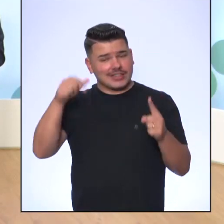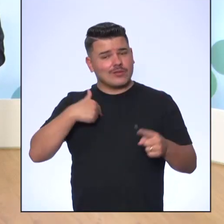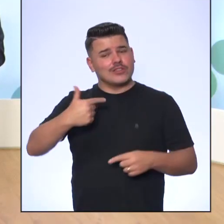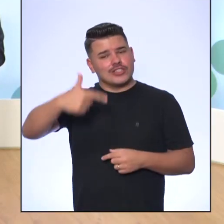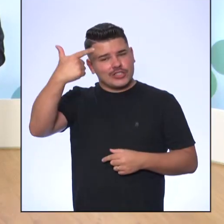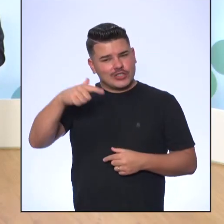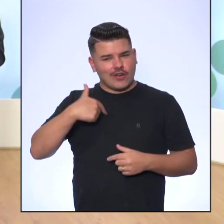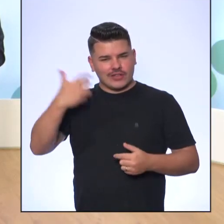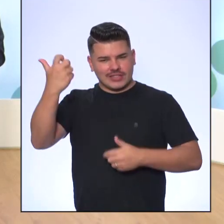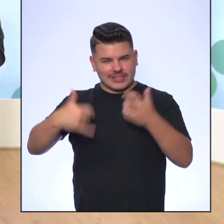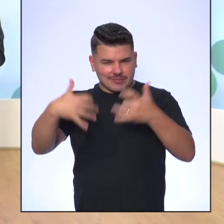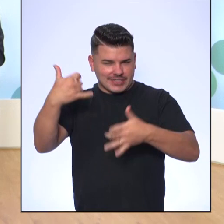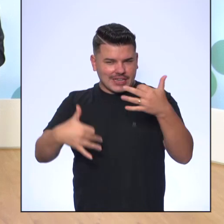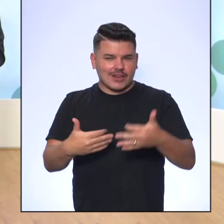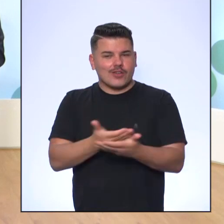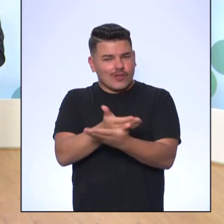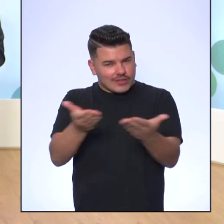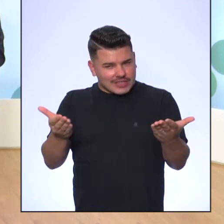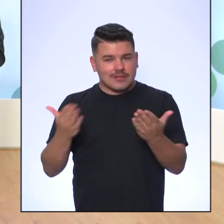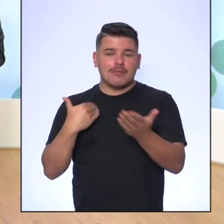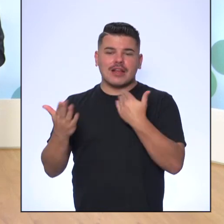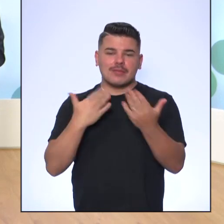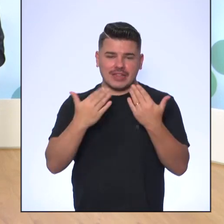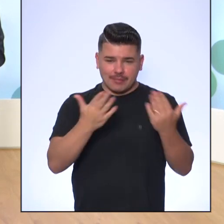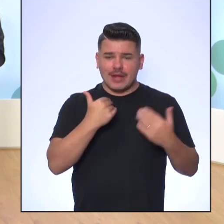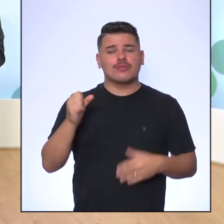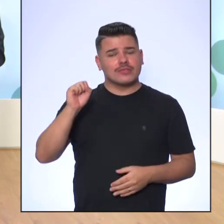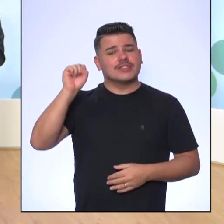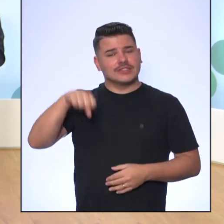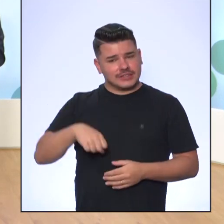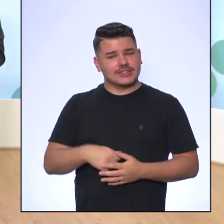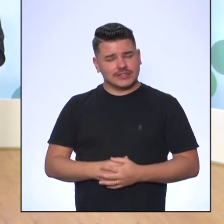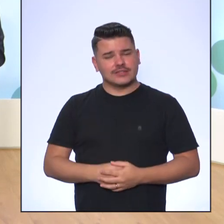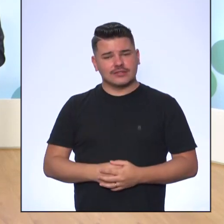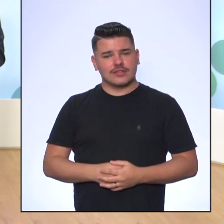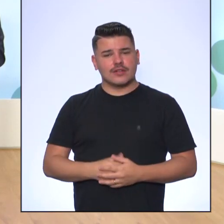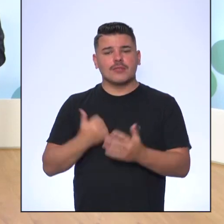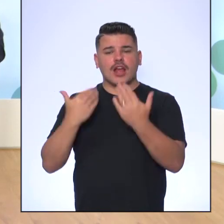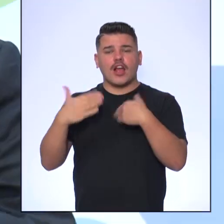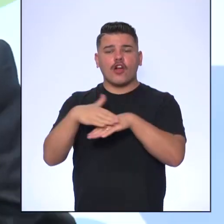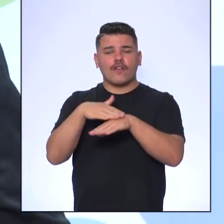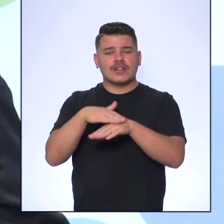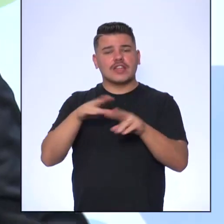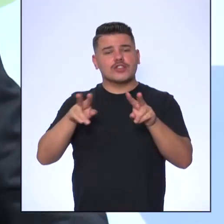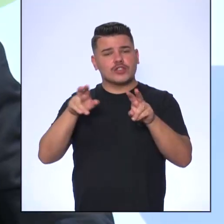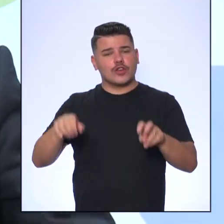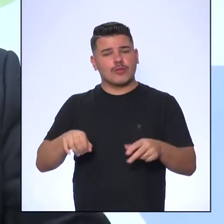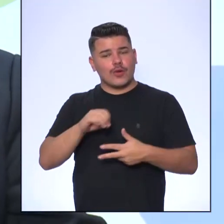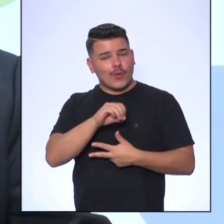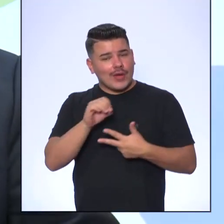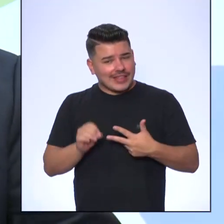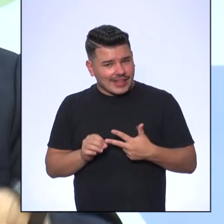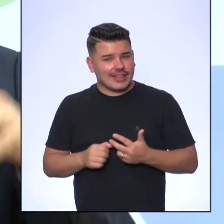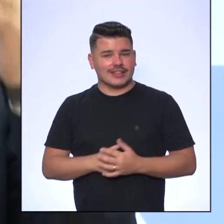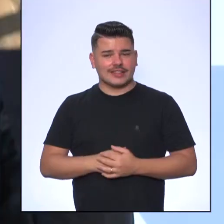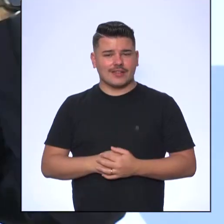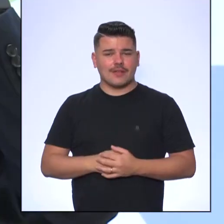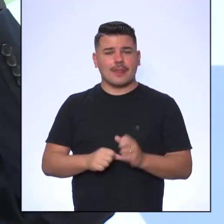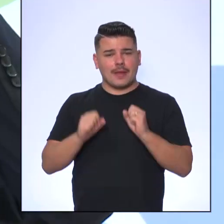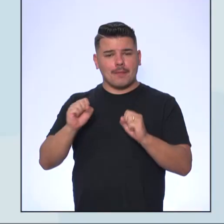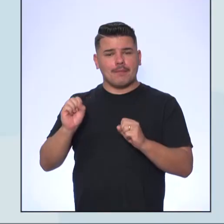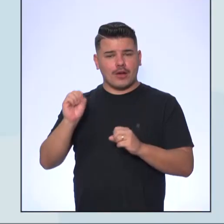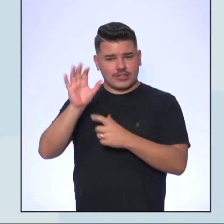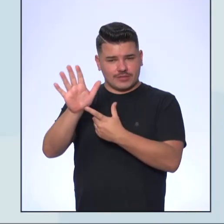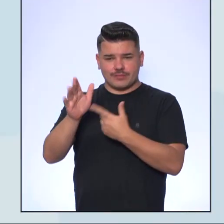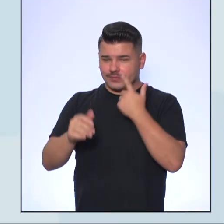voltando, para bater papo sim, e falar sobre o Enem. E aí eu queria começar falando, pode colocar a apresentação no